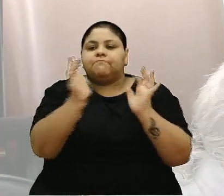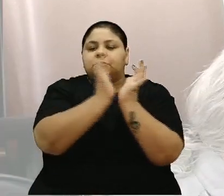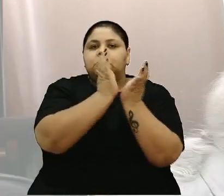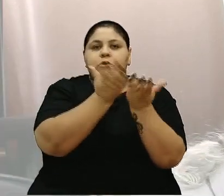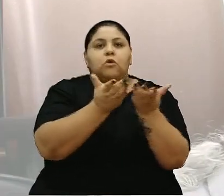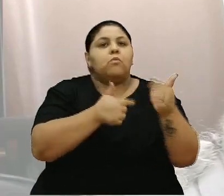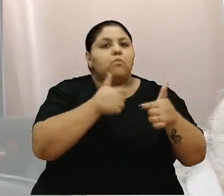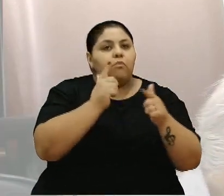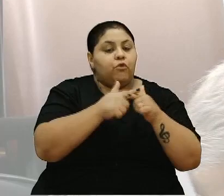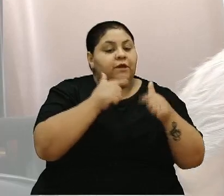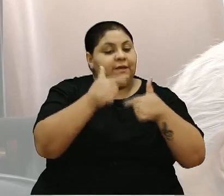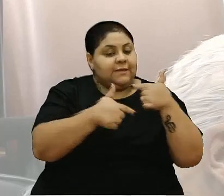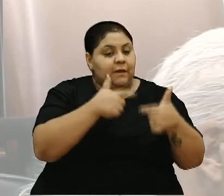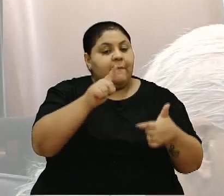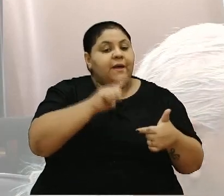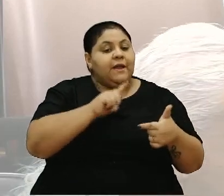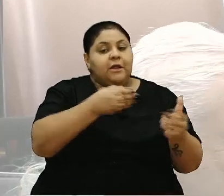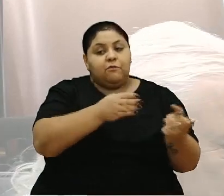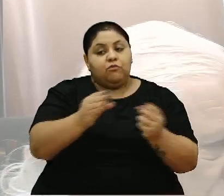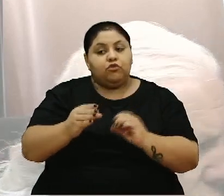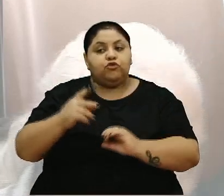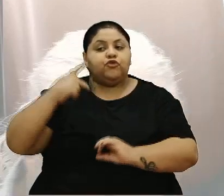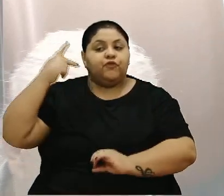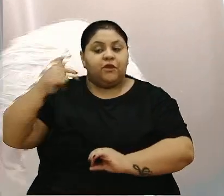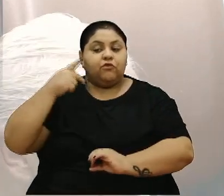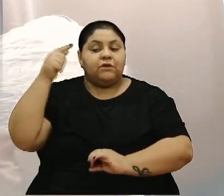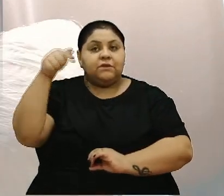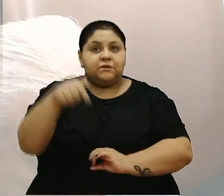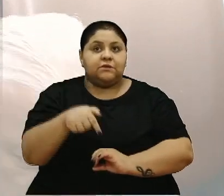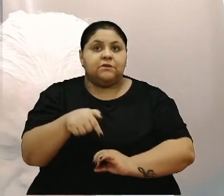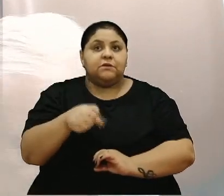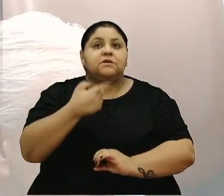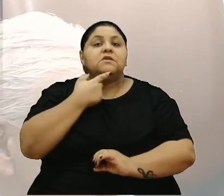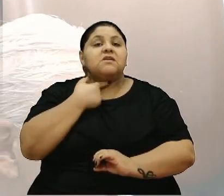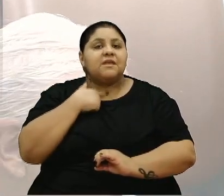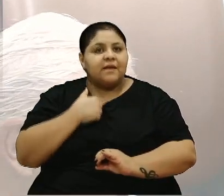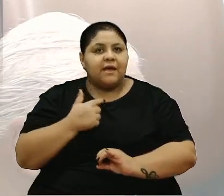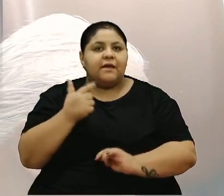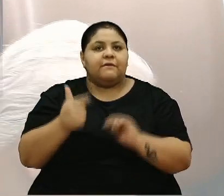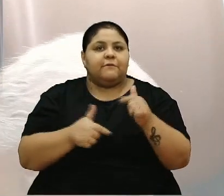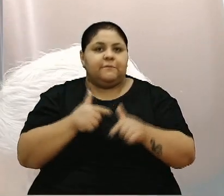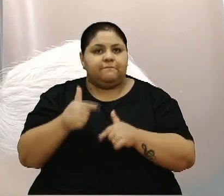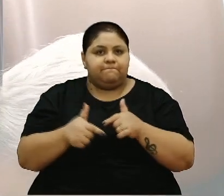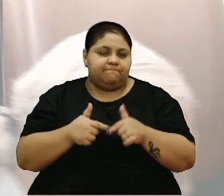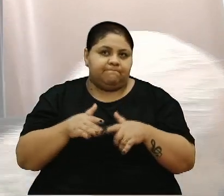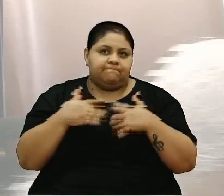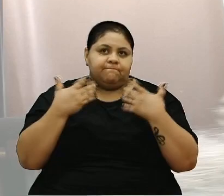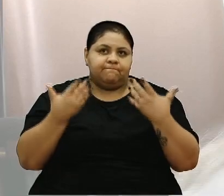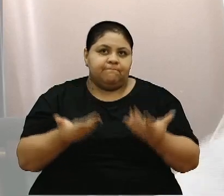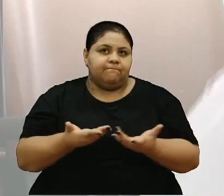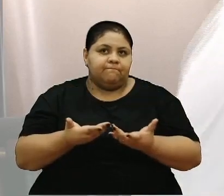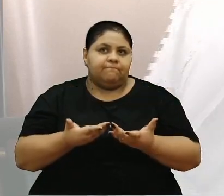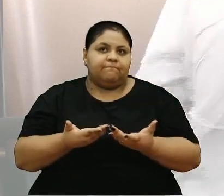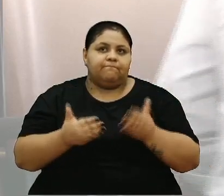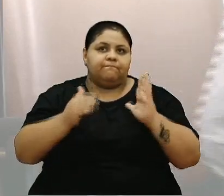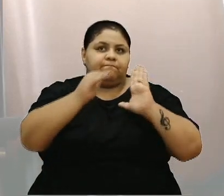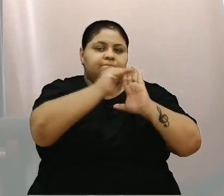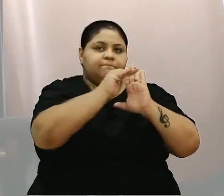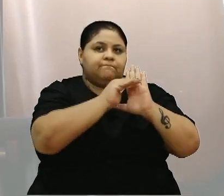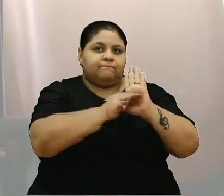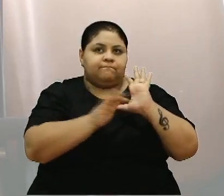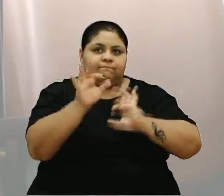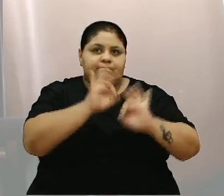trabalho tem, e tem muitos colegas vereadores aqui com vontade de trabalhar. Então, coloquemos aí na pauta da ordem do dia.